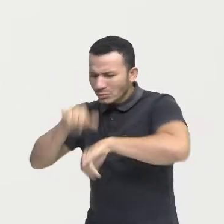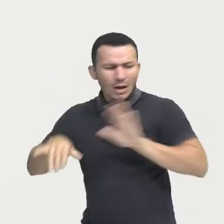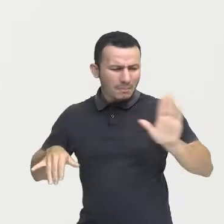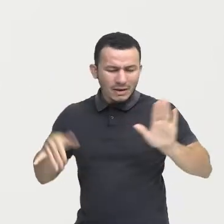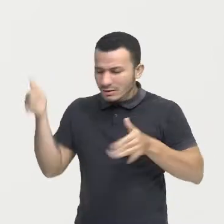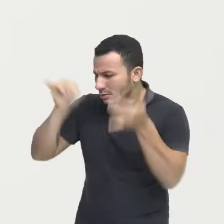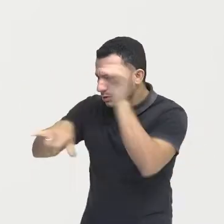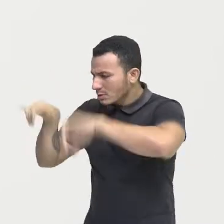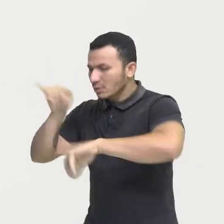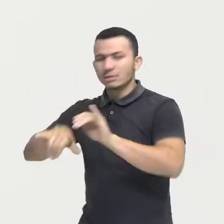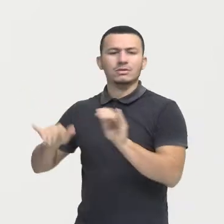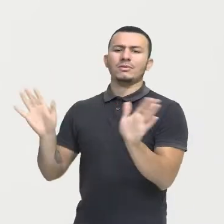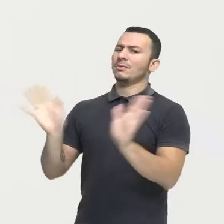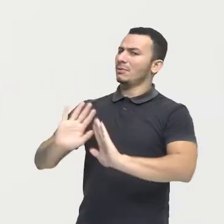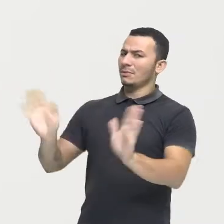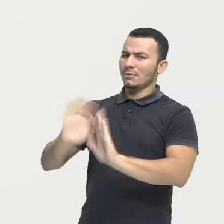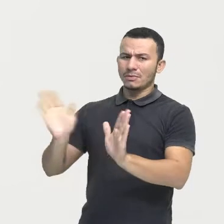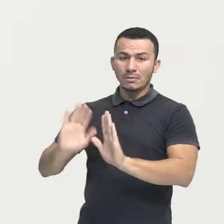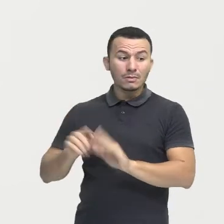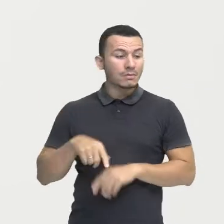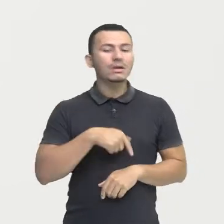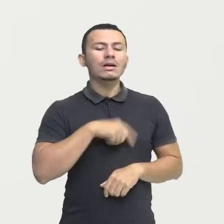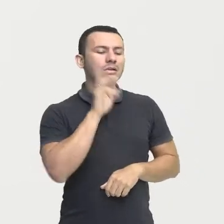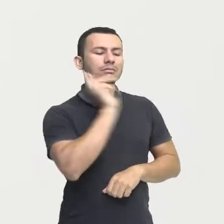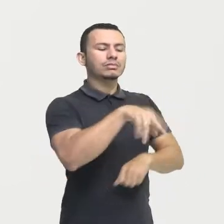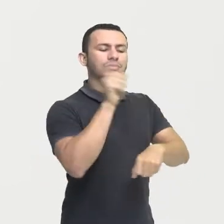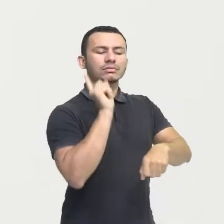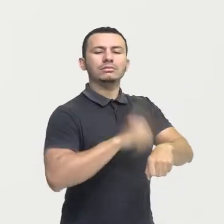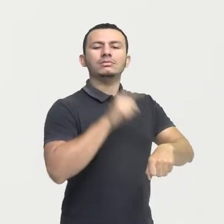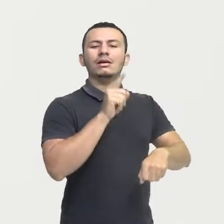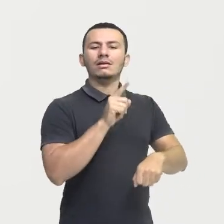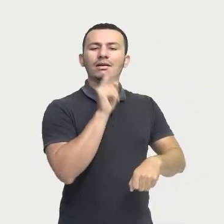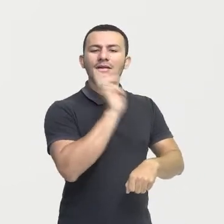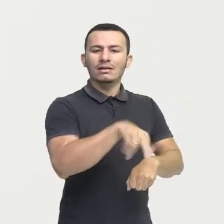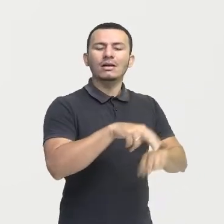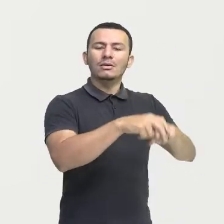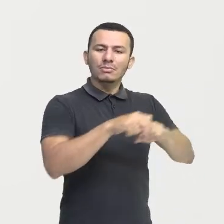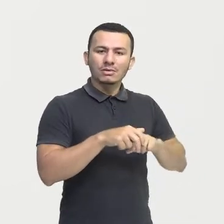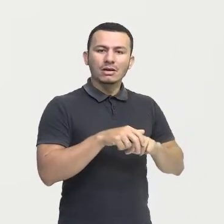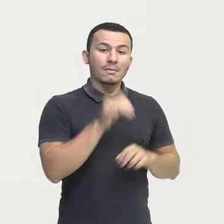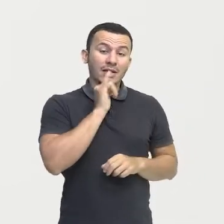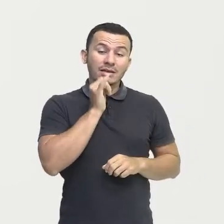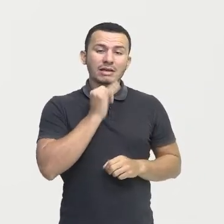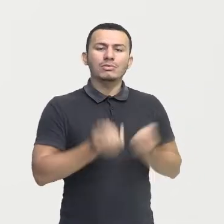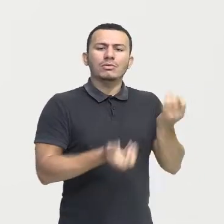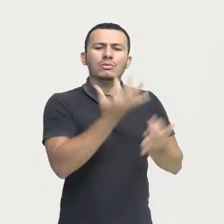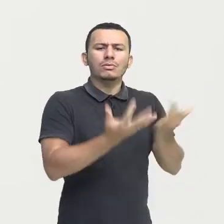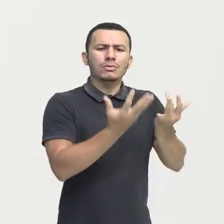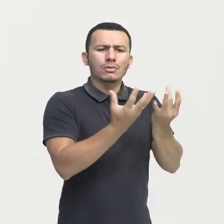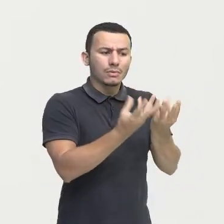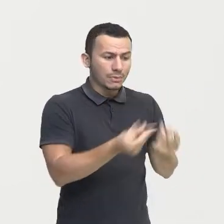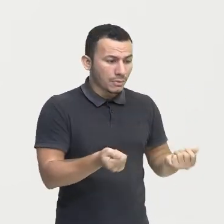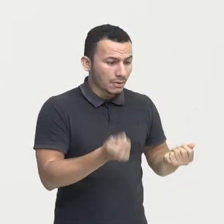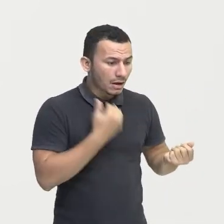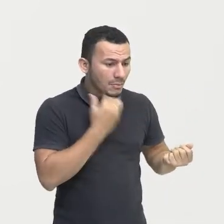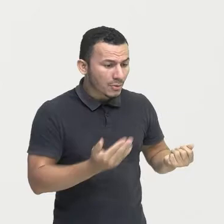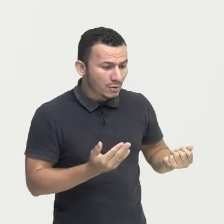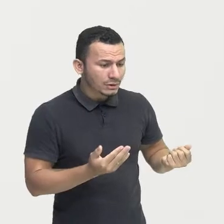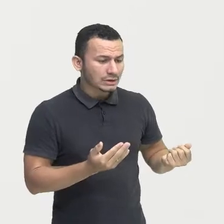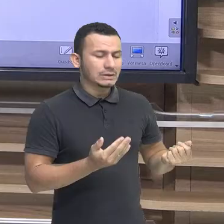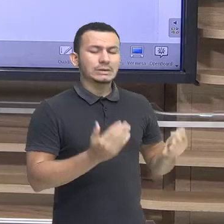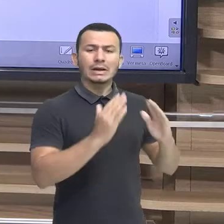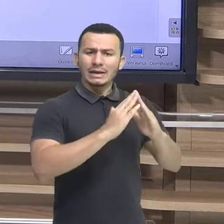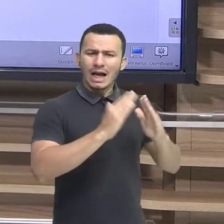experimento. Não, ela está preocupada em resolver o problema daquele momento. Acabou o gás, né, na sua